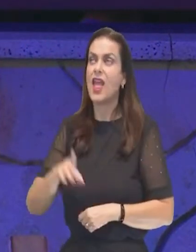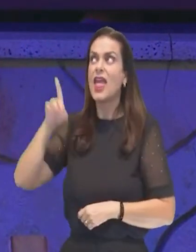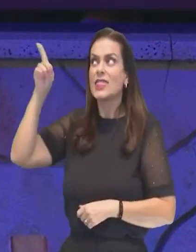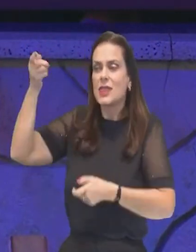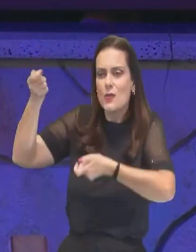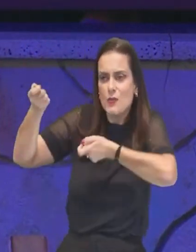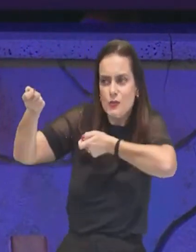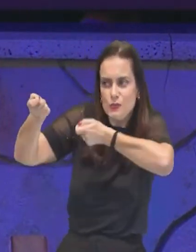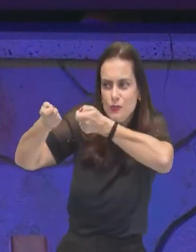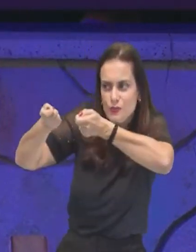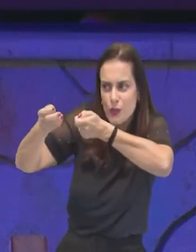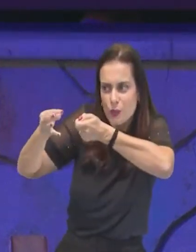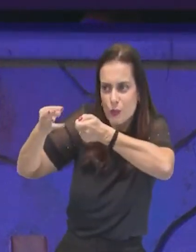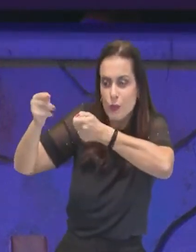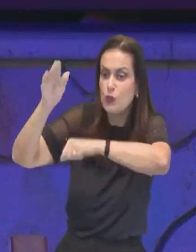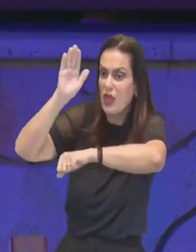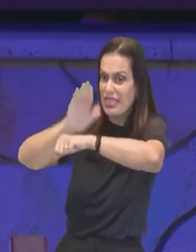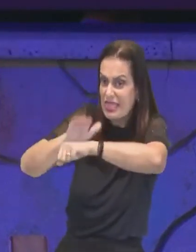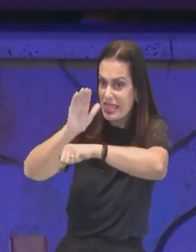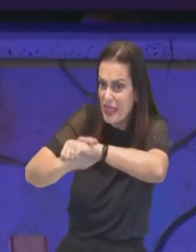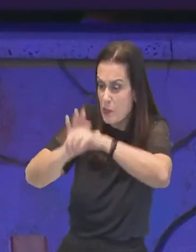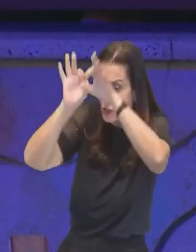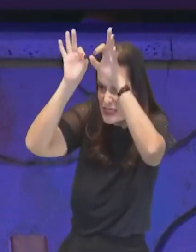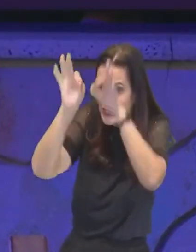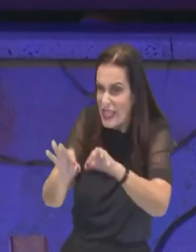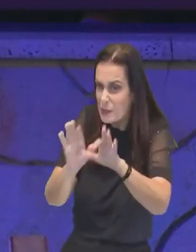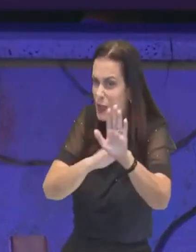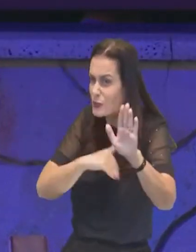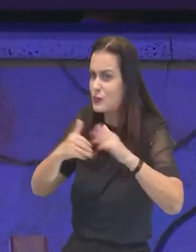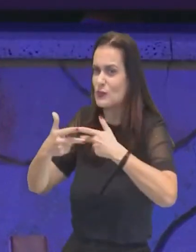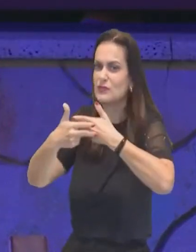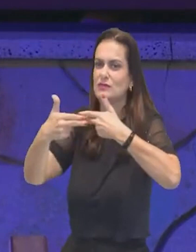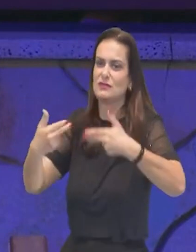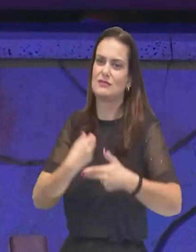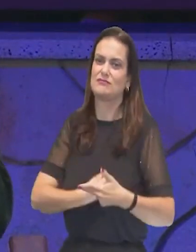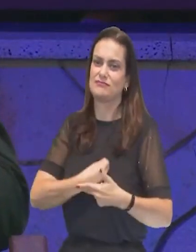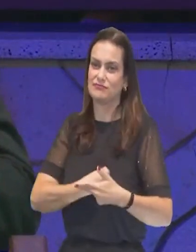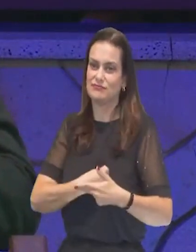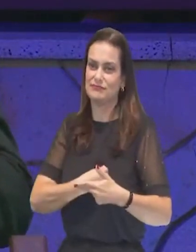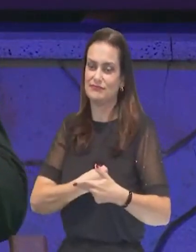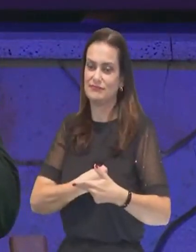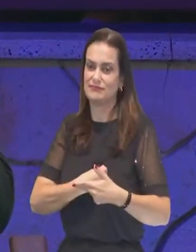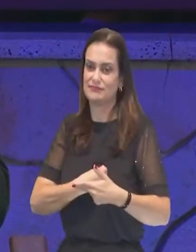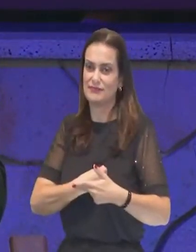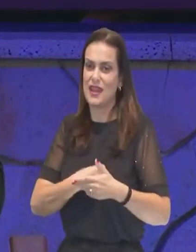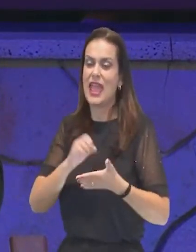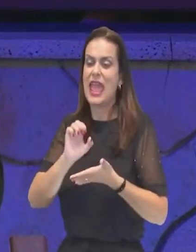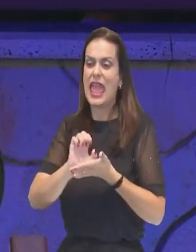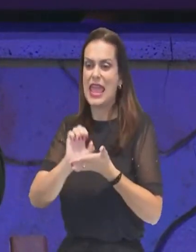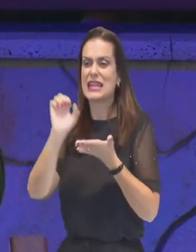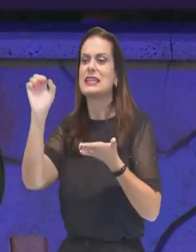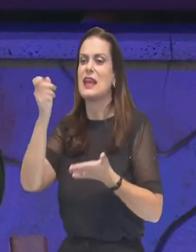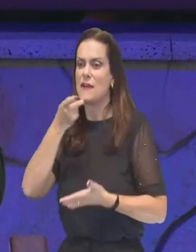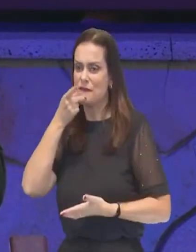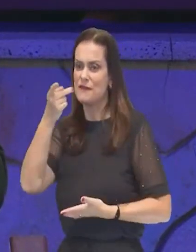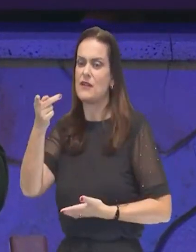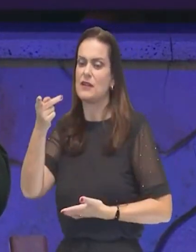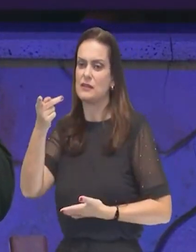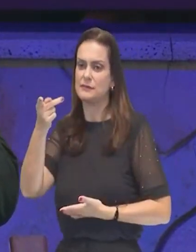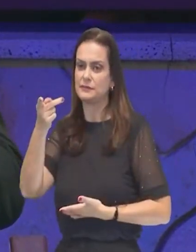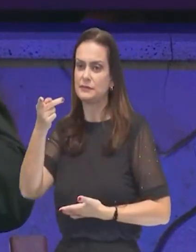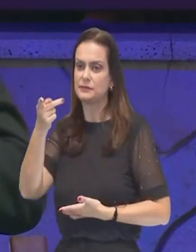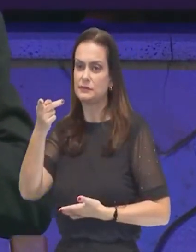tem o controle. Há um tempo determinado para todas as coisas, diz o sábio lá em Eclesiastes. Em